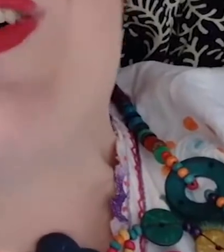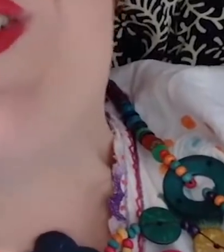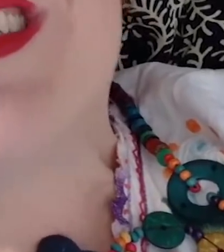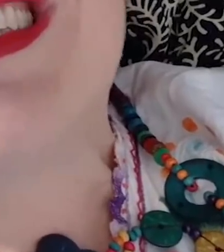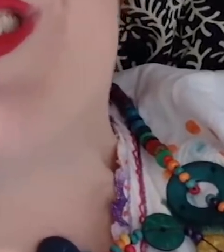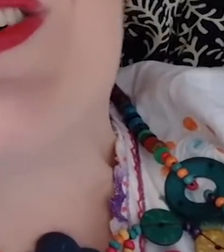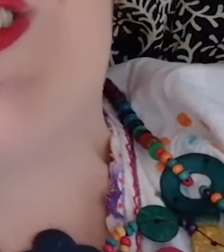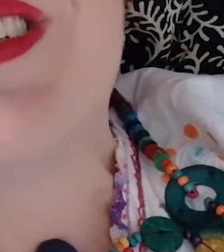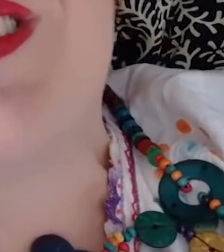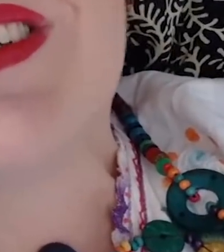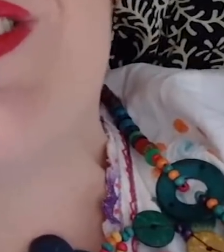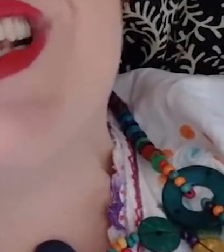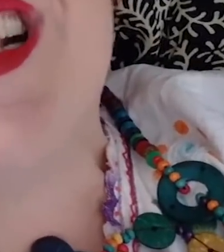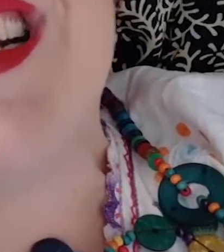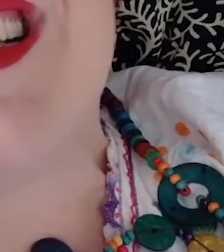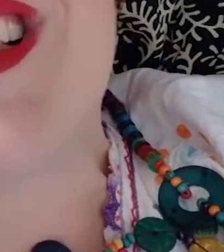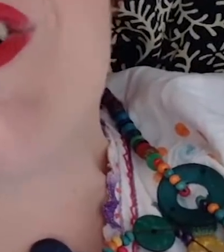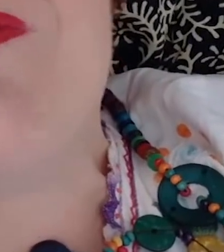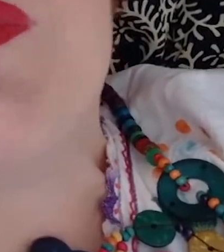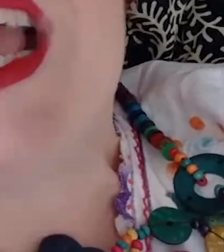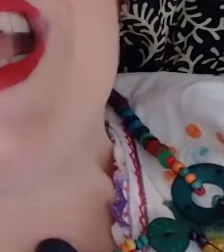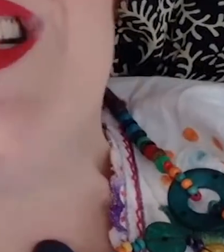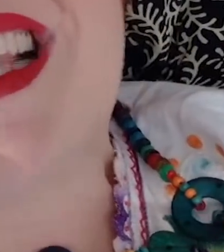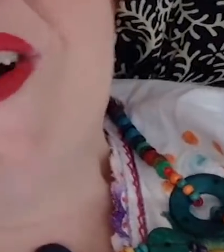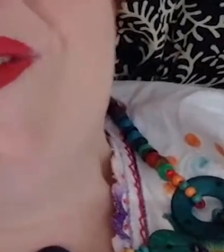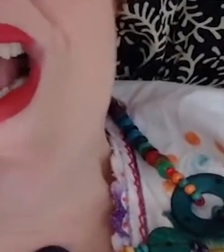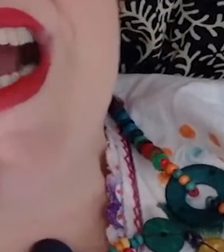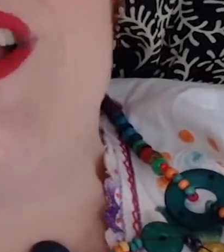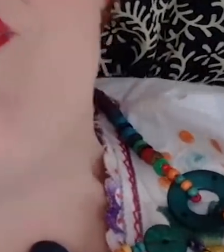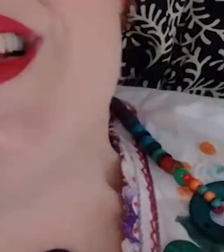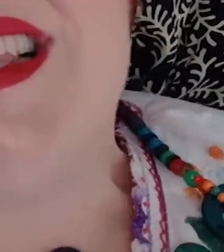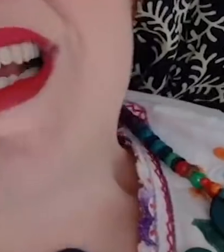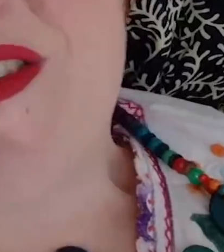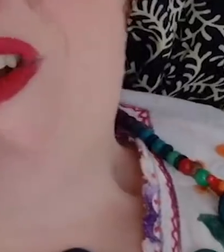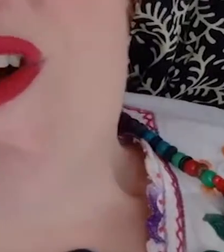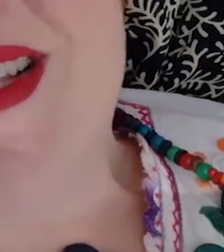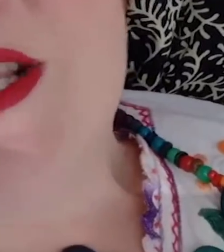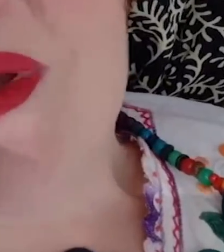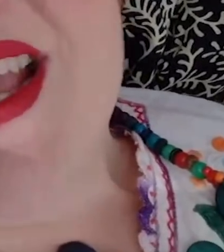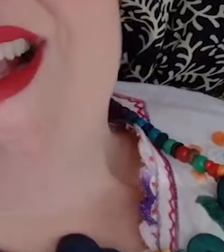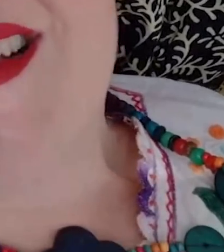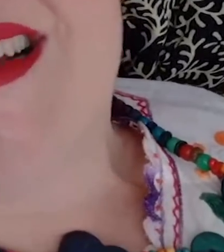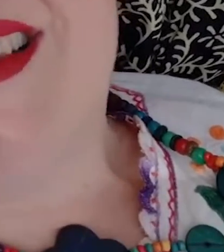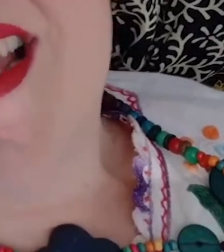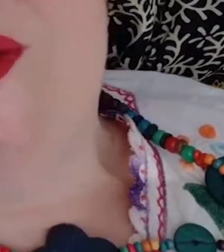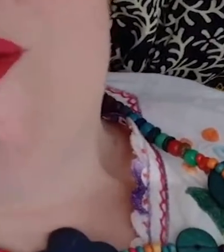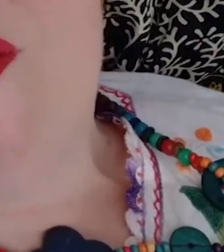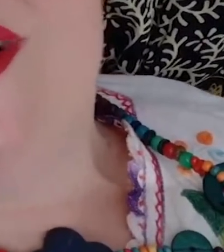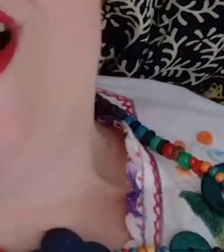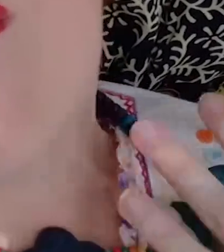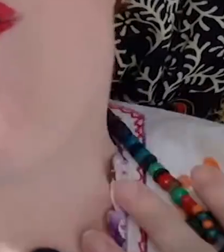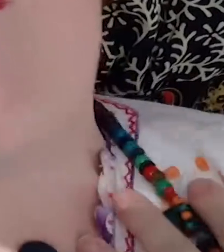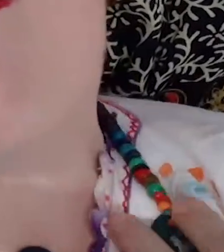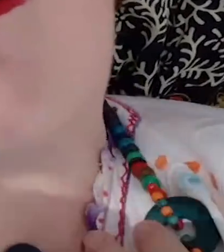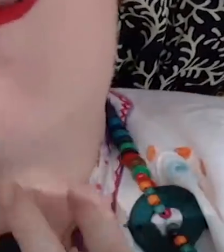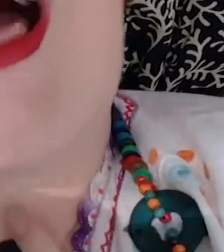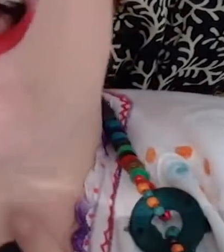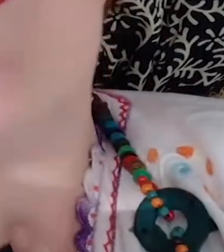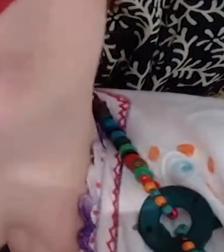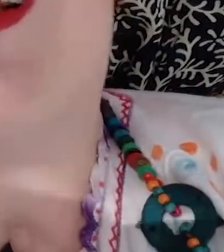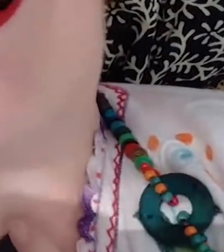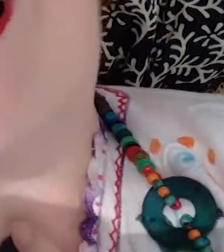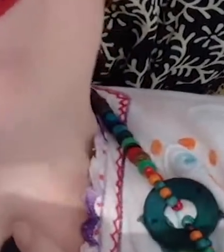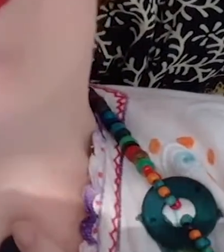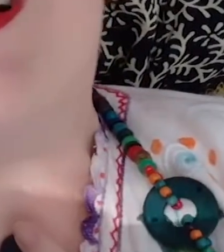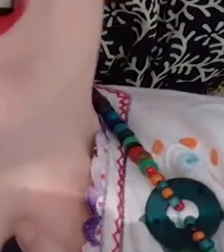Que gostoso tudo isso! Então, revisitando a nossa experiência anterior com o